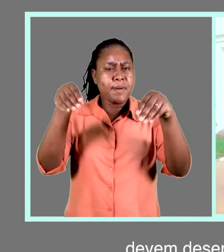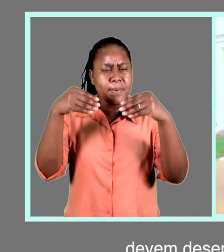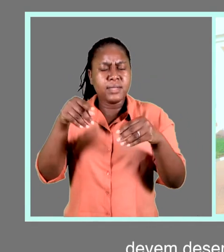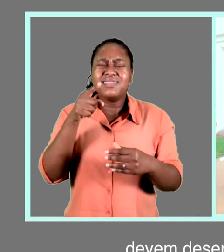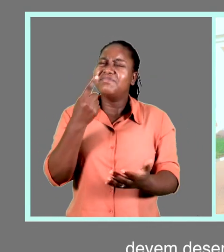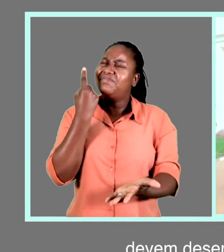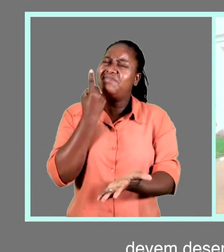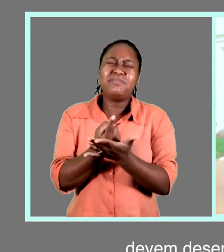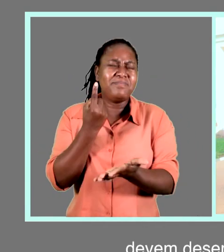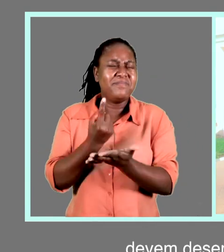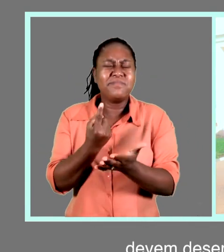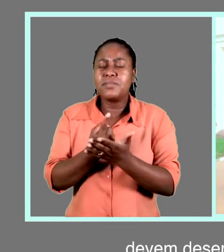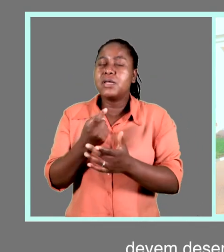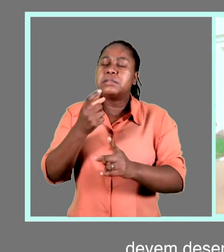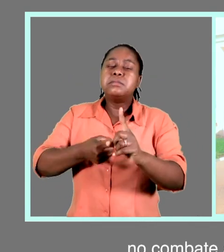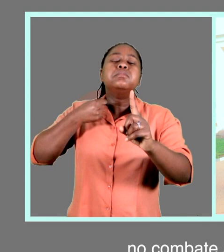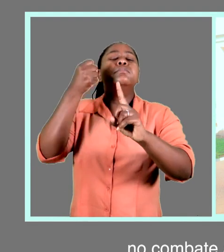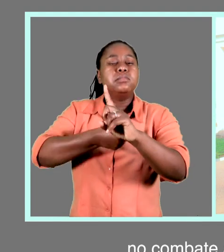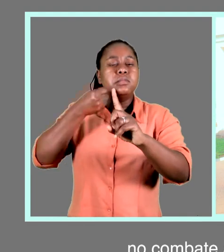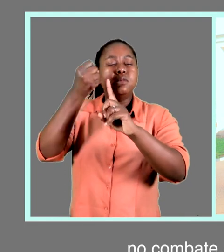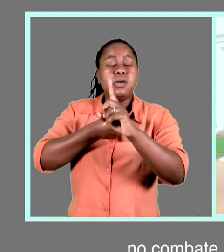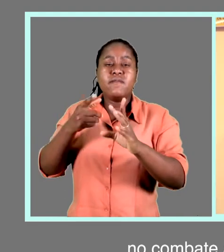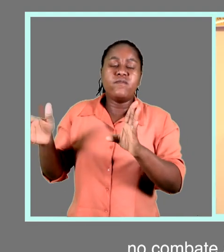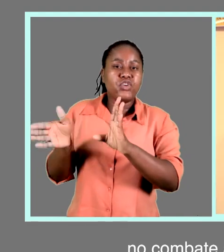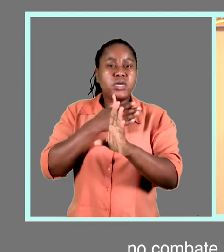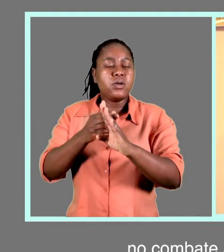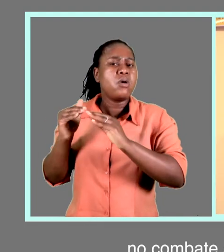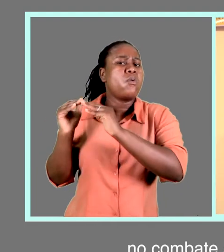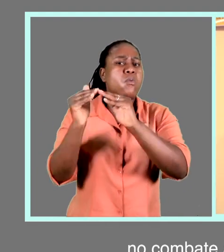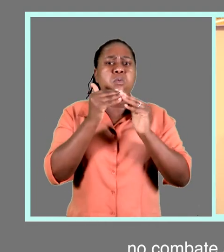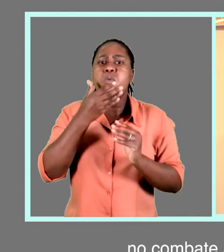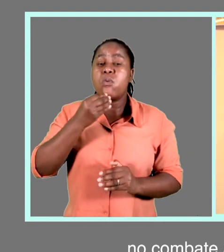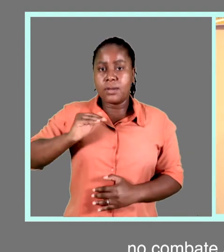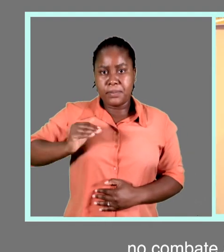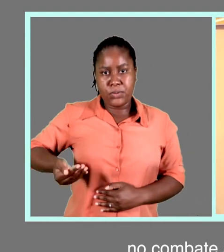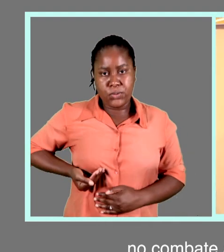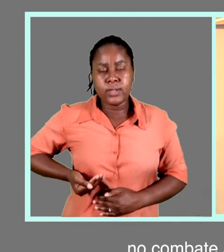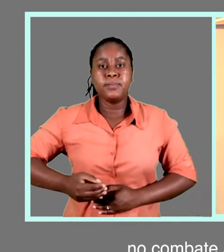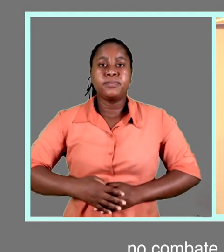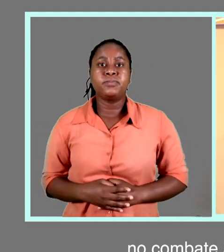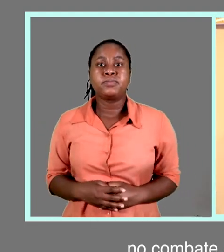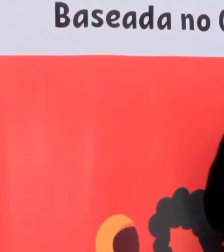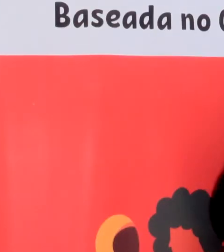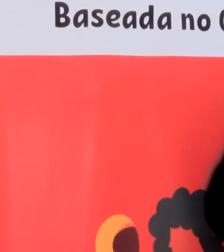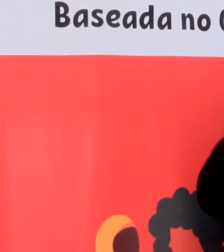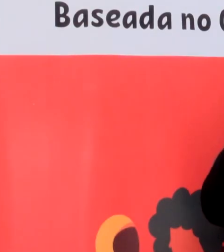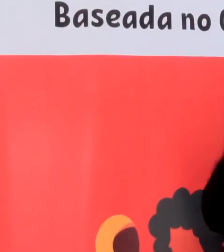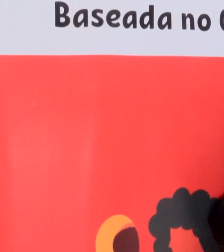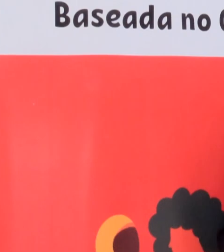devem desempenhar um papel fundamental no combate à violência baseada no gênero.